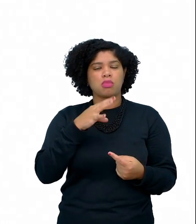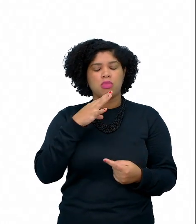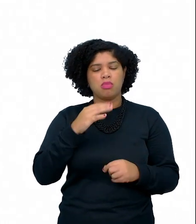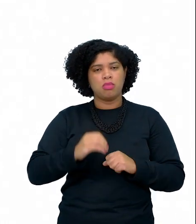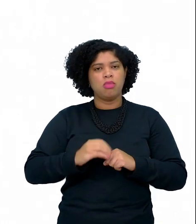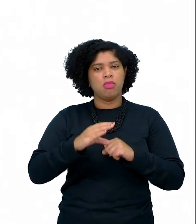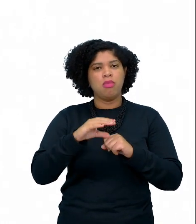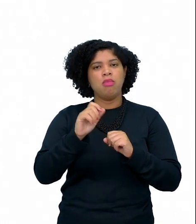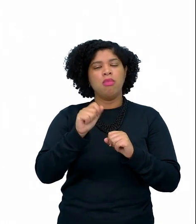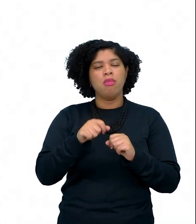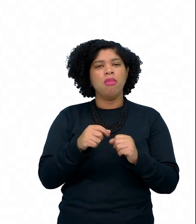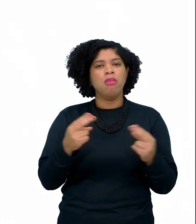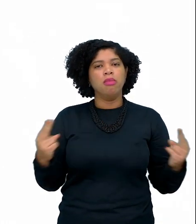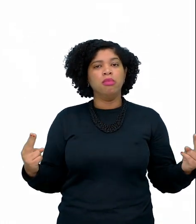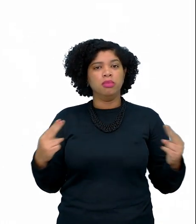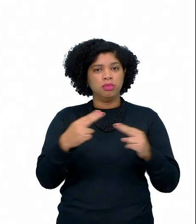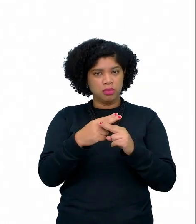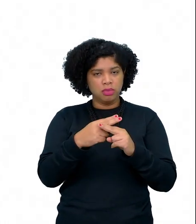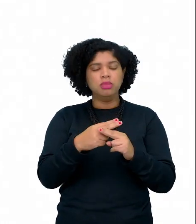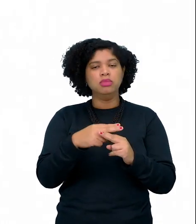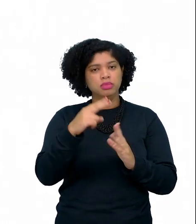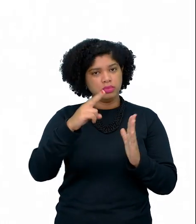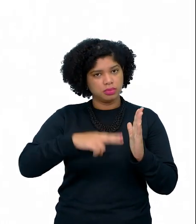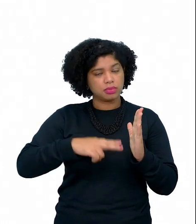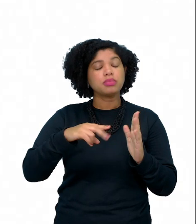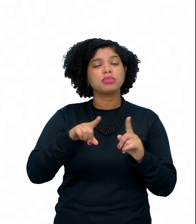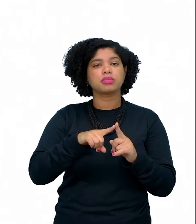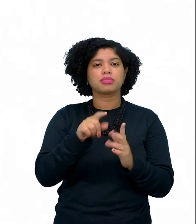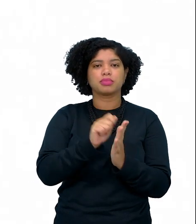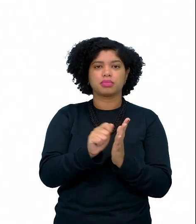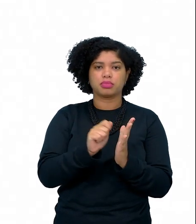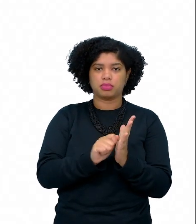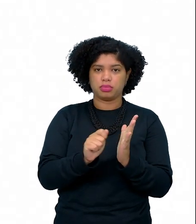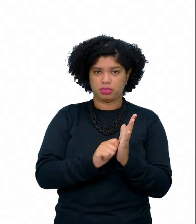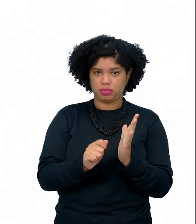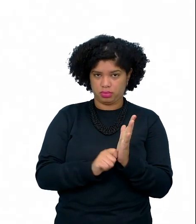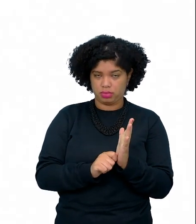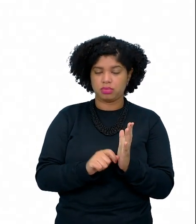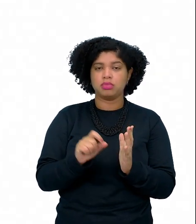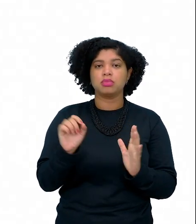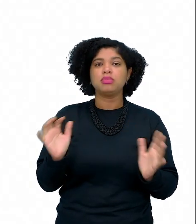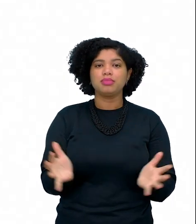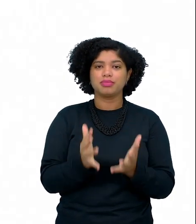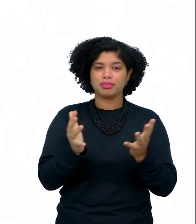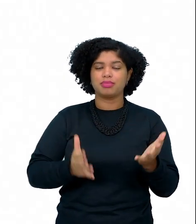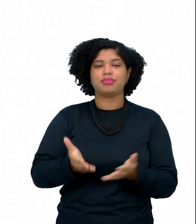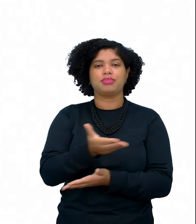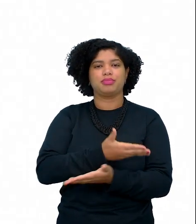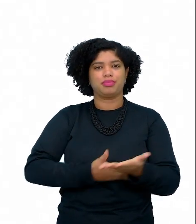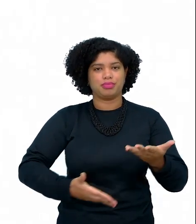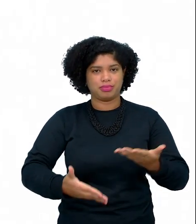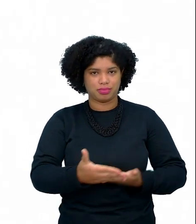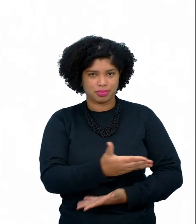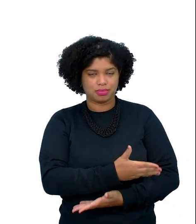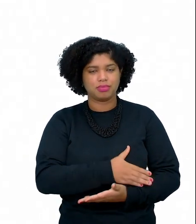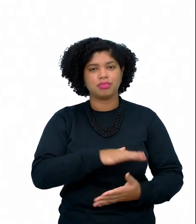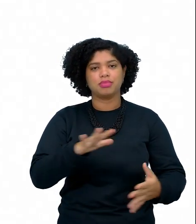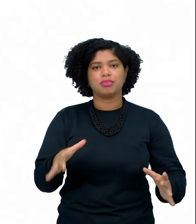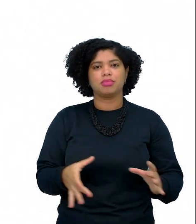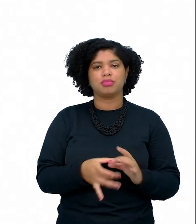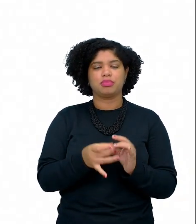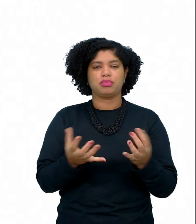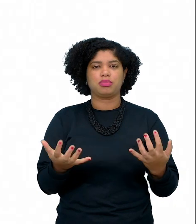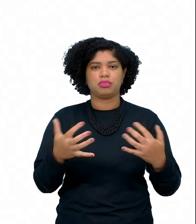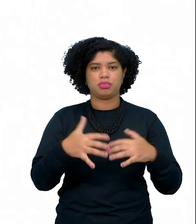fortalecer a transversalidade da leitura e da escrita, sempre promovendo a interação e a integração entre